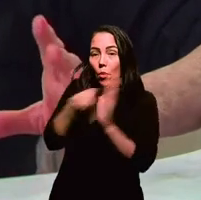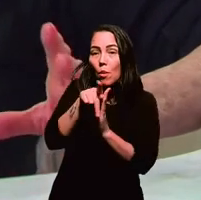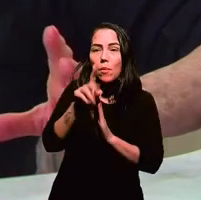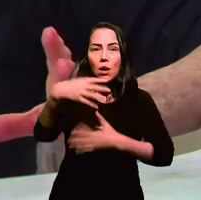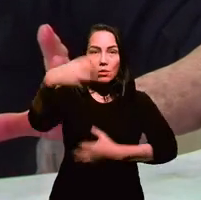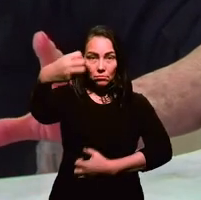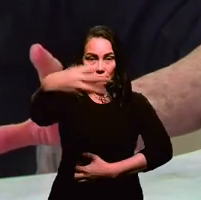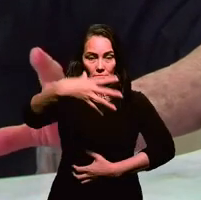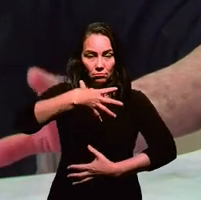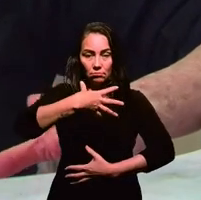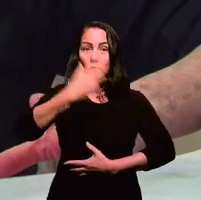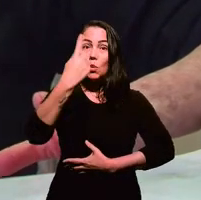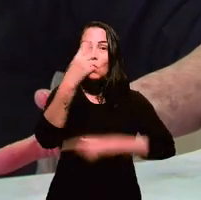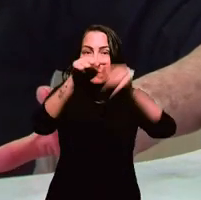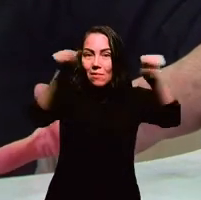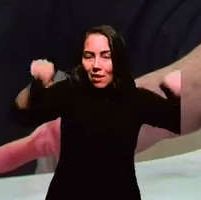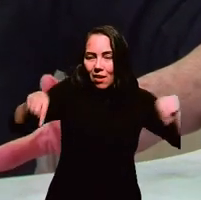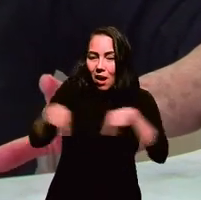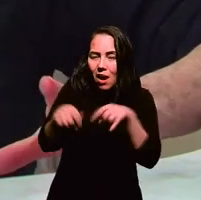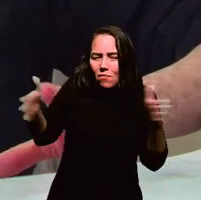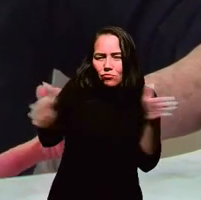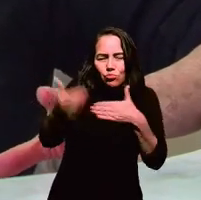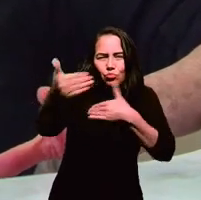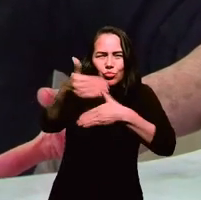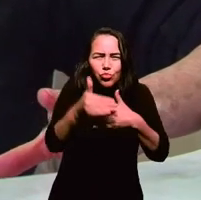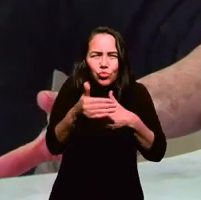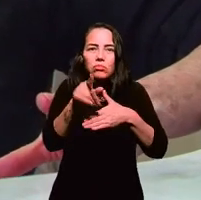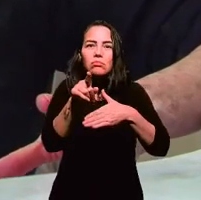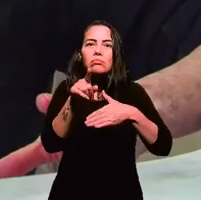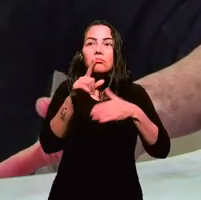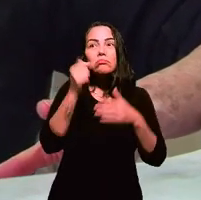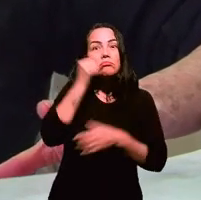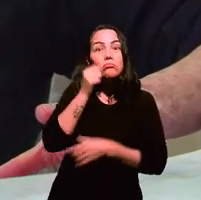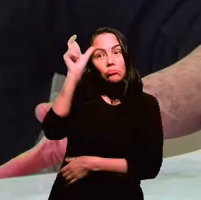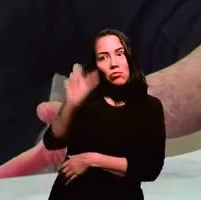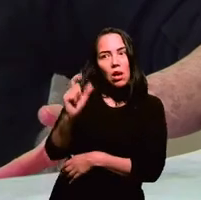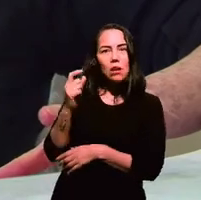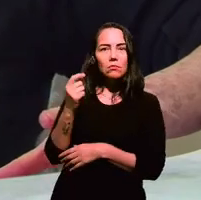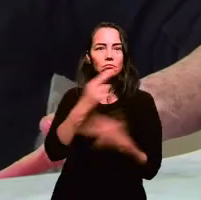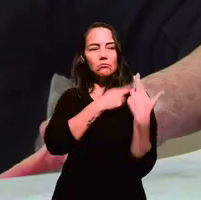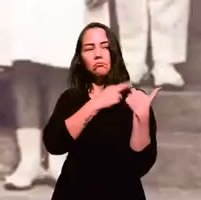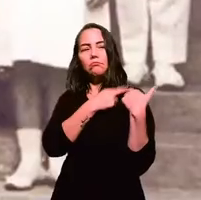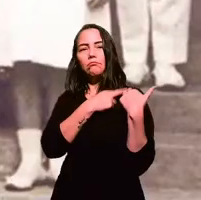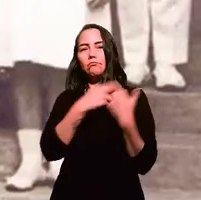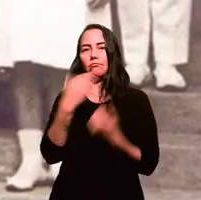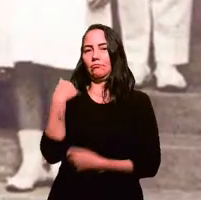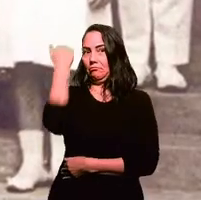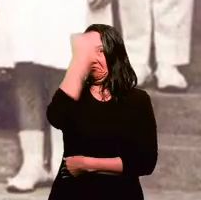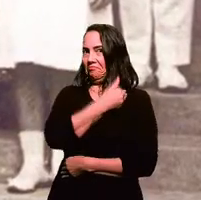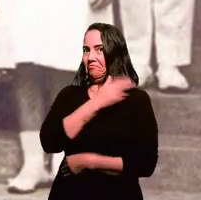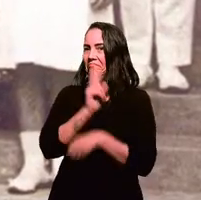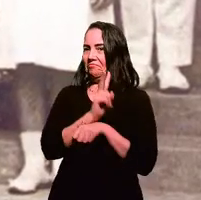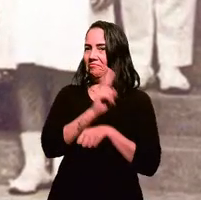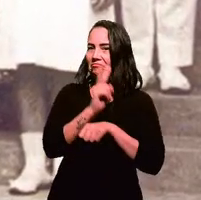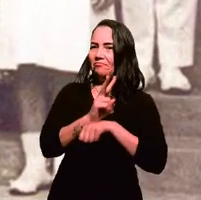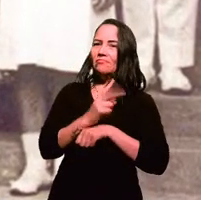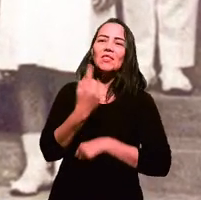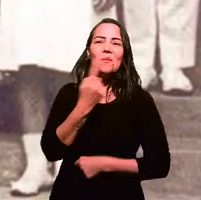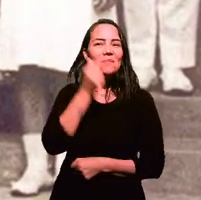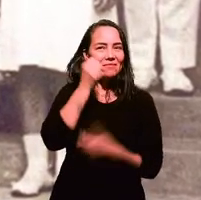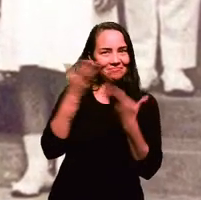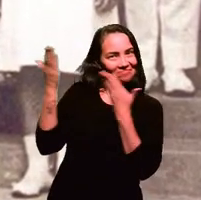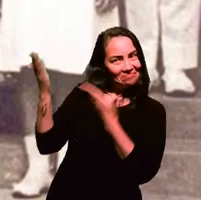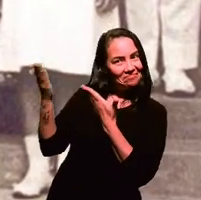O raio-x era uma salinha mínima e era efetuado por uma freira. A gente não tinha radiologista. Tinha irmã que ajudava